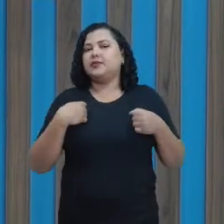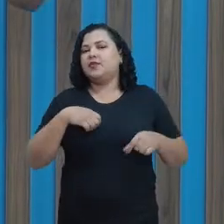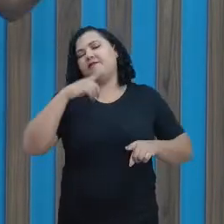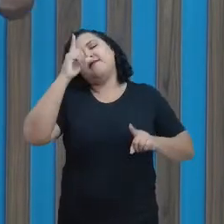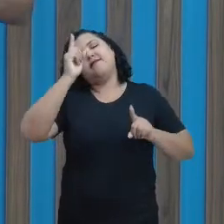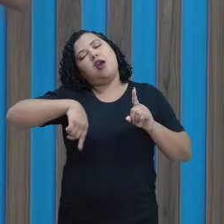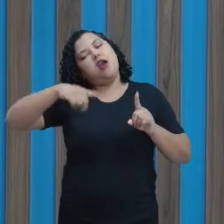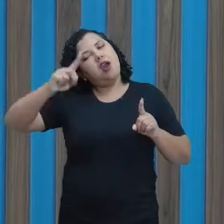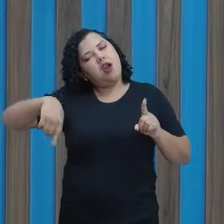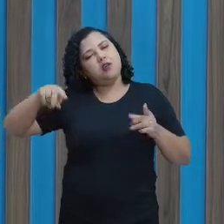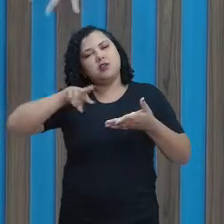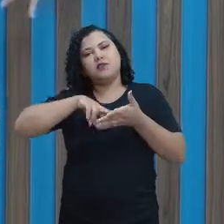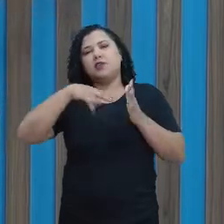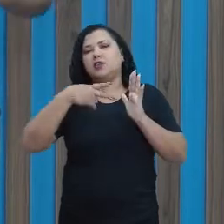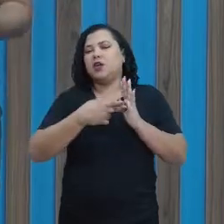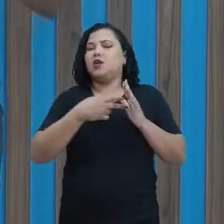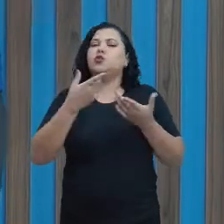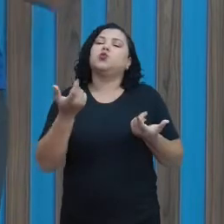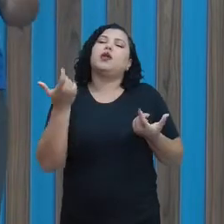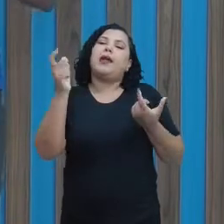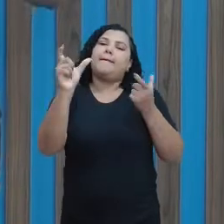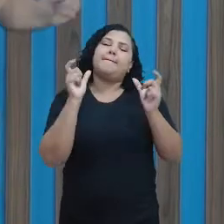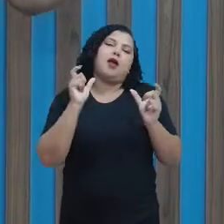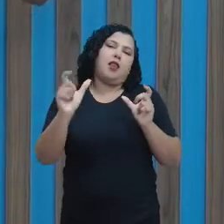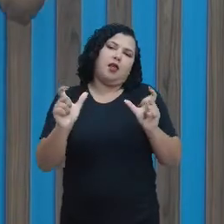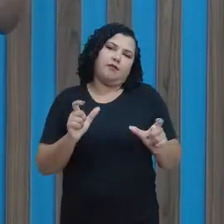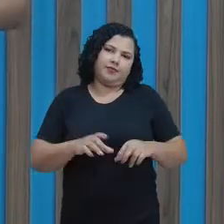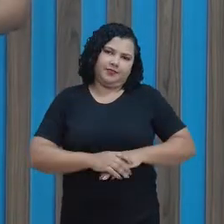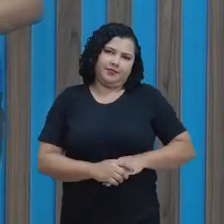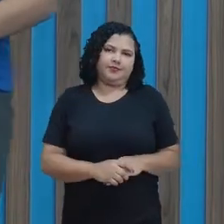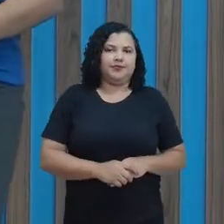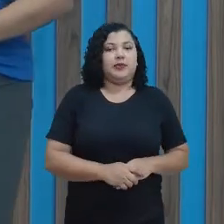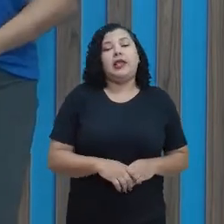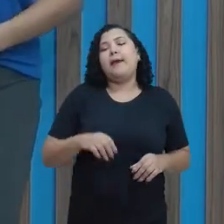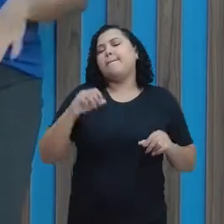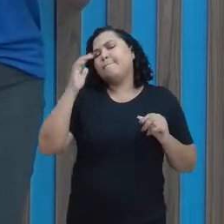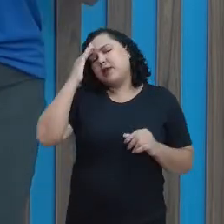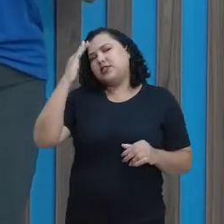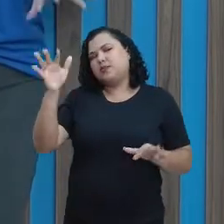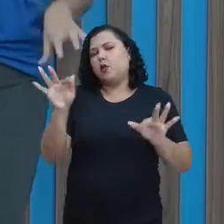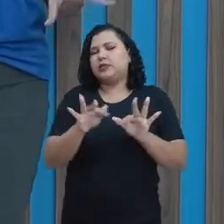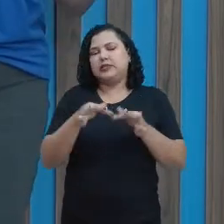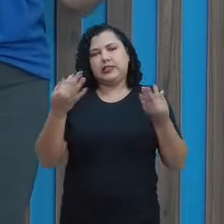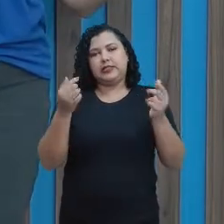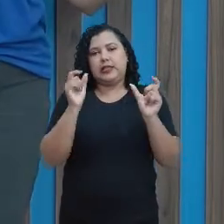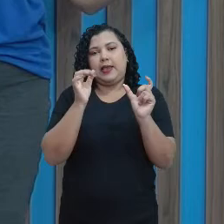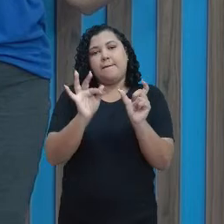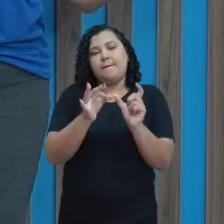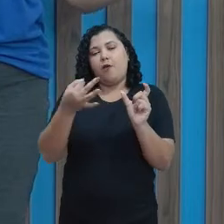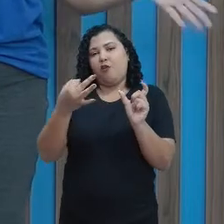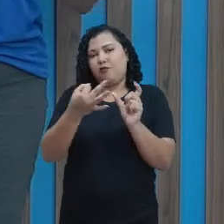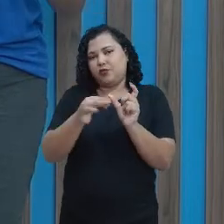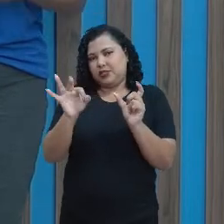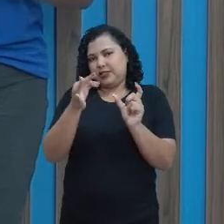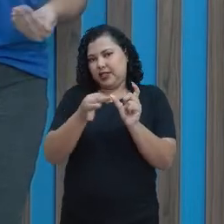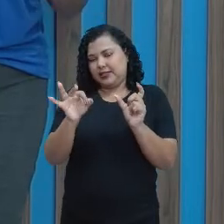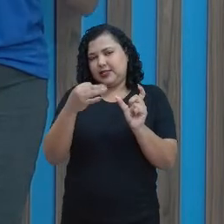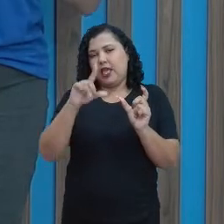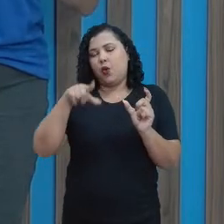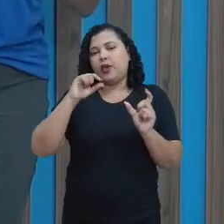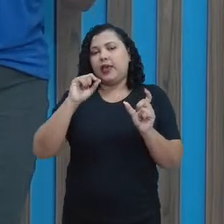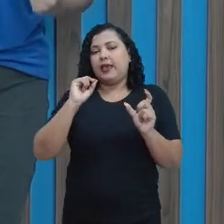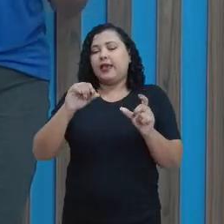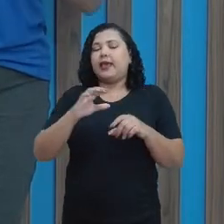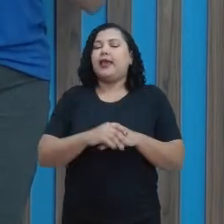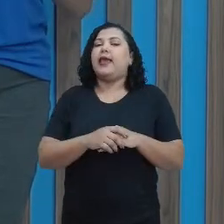vários significados, várias funções, principalmente quando a gente fala de sintaxe. Quando a gente fala de morfossintaxe, é o seguinte, é a análise